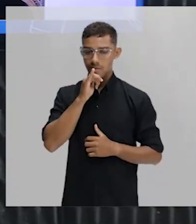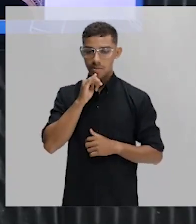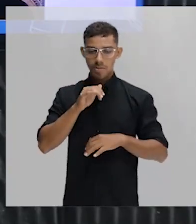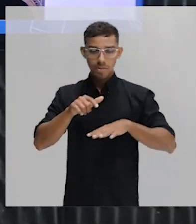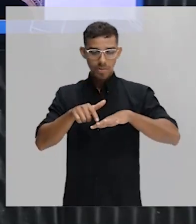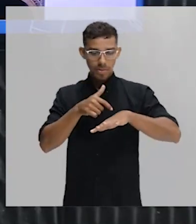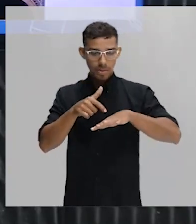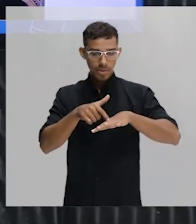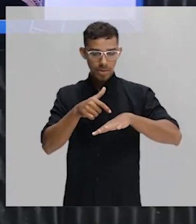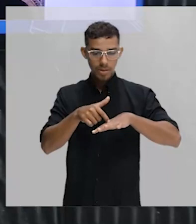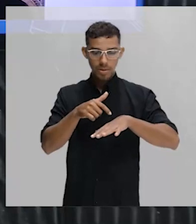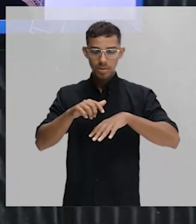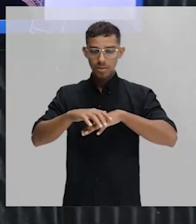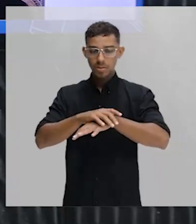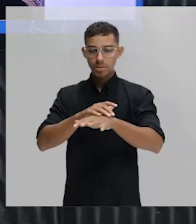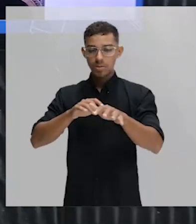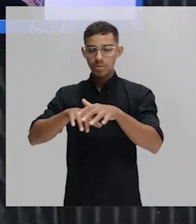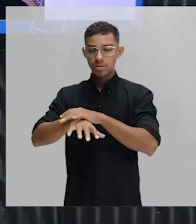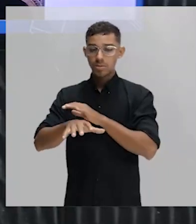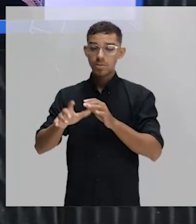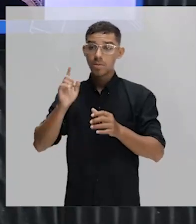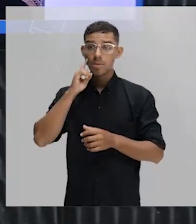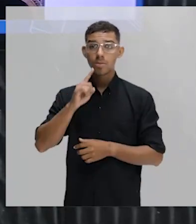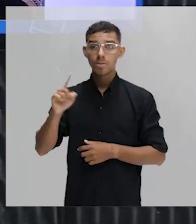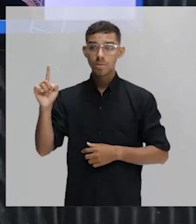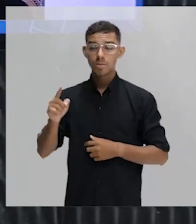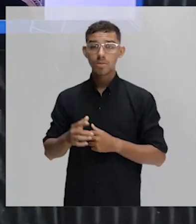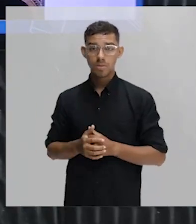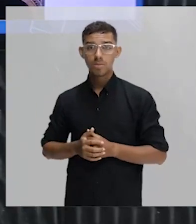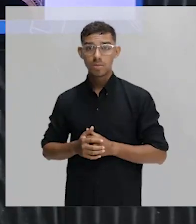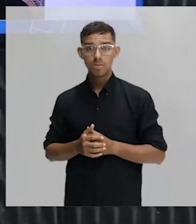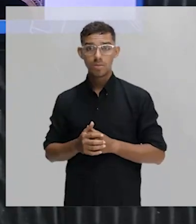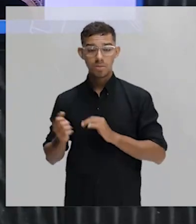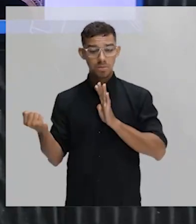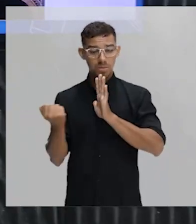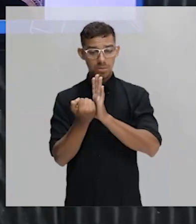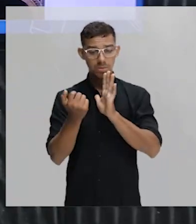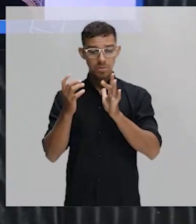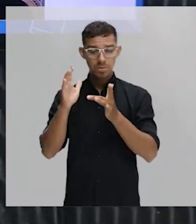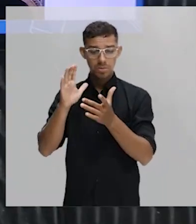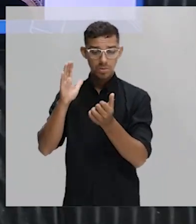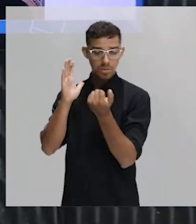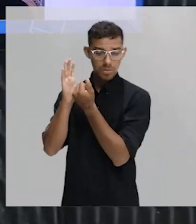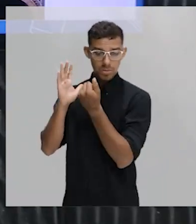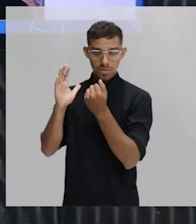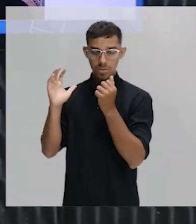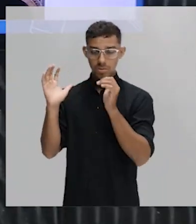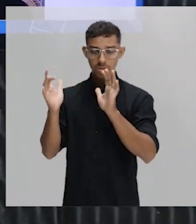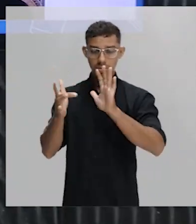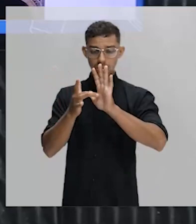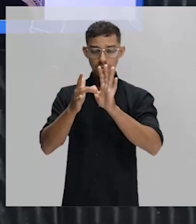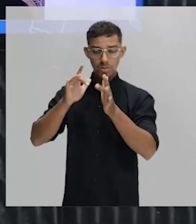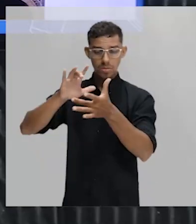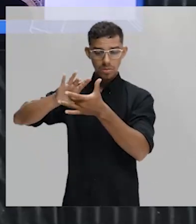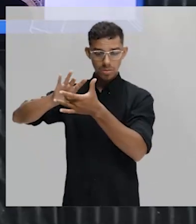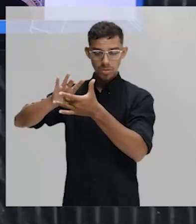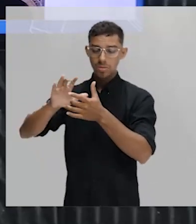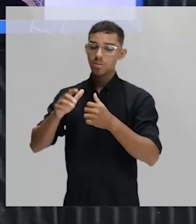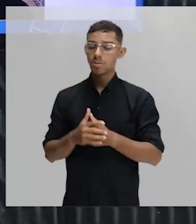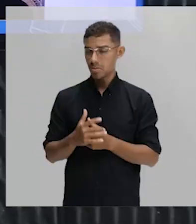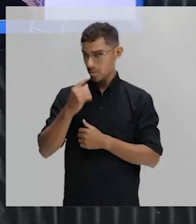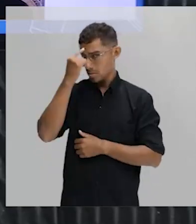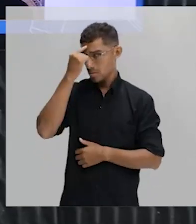maiores para que nas mãos eu pudesse marcar, por exemplo, as chagas de Cristo e nos pés também. Aí é um exemplo. E essa imagem